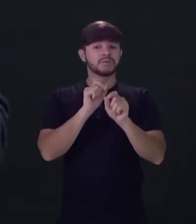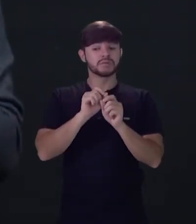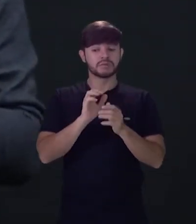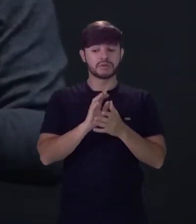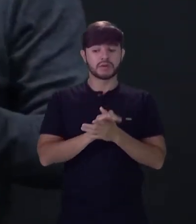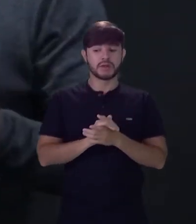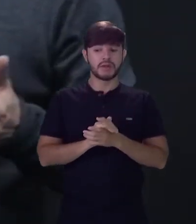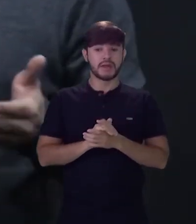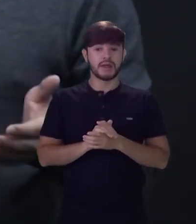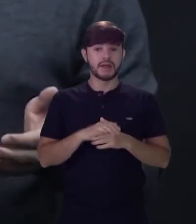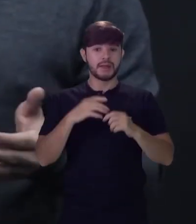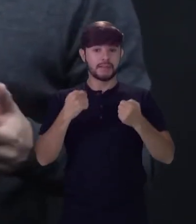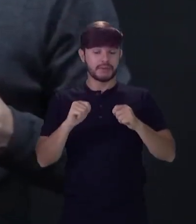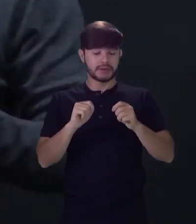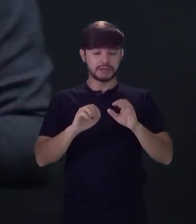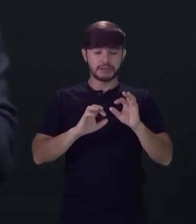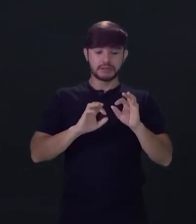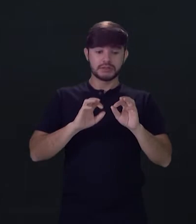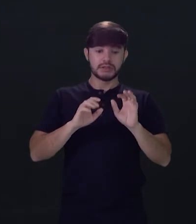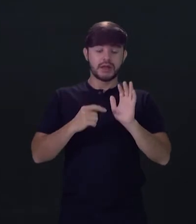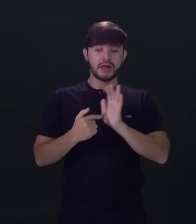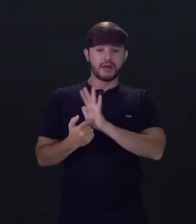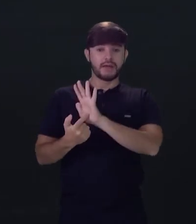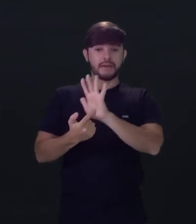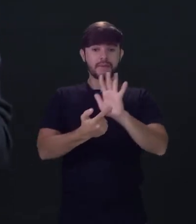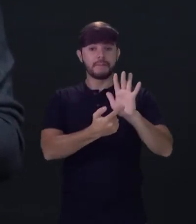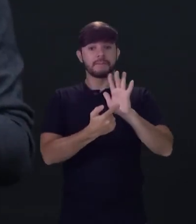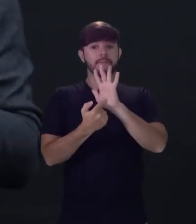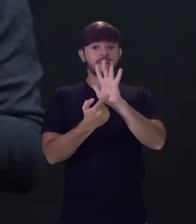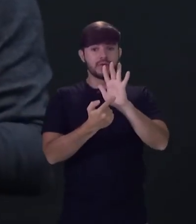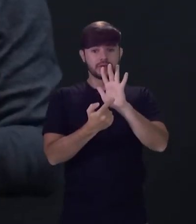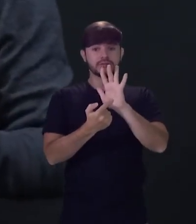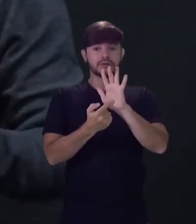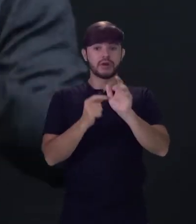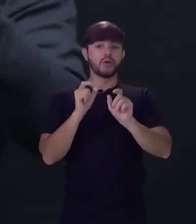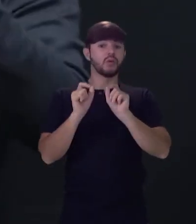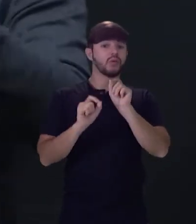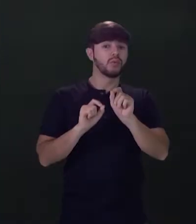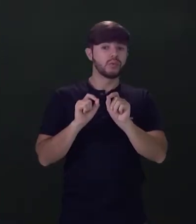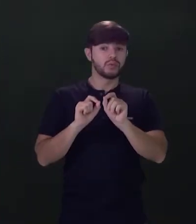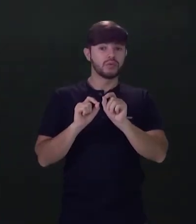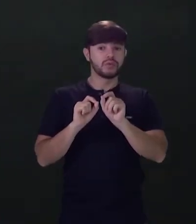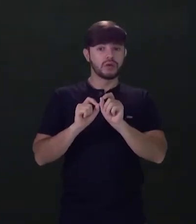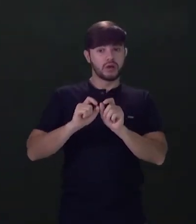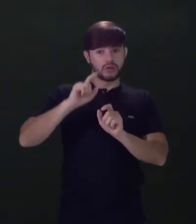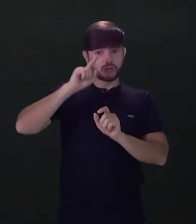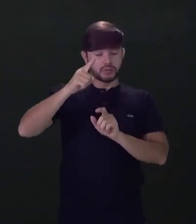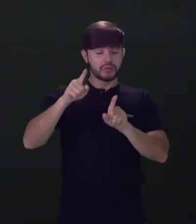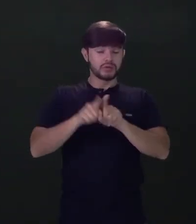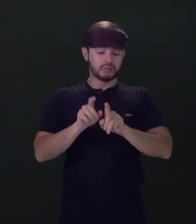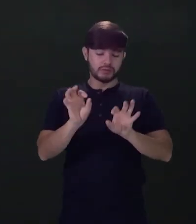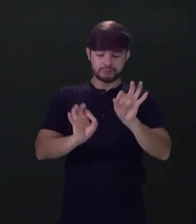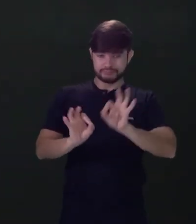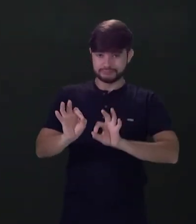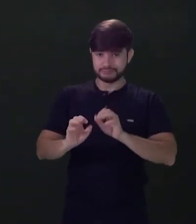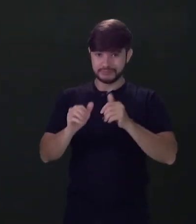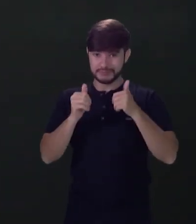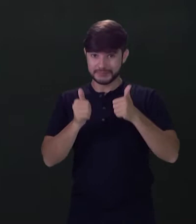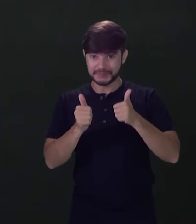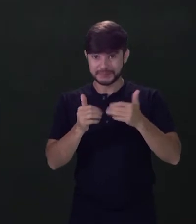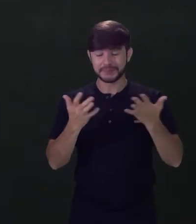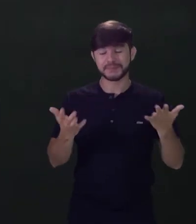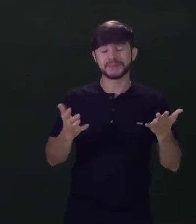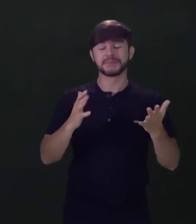que valer, né? Ele tem que influenciar tanto o numerador quanto o denominador. Bacaninha? Ok, então vamos